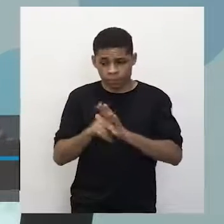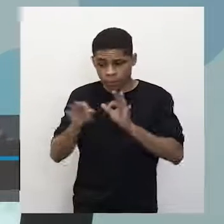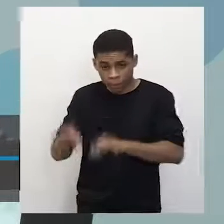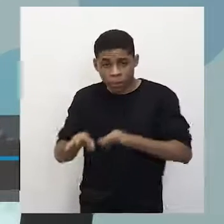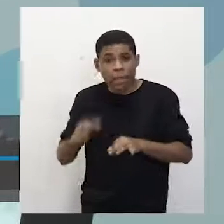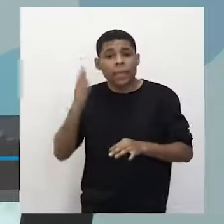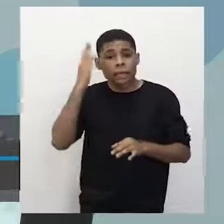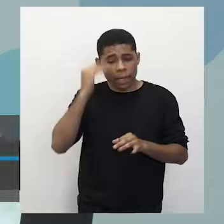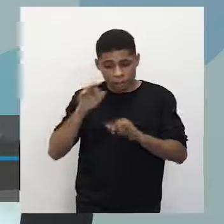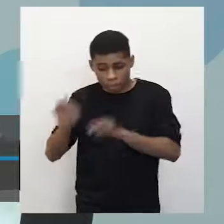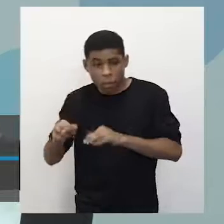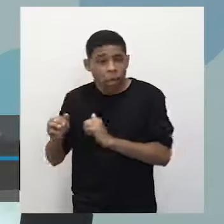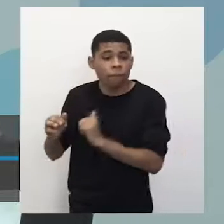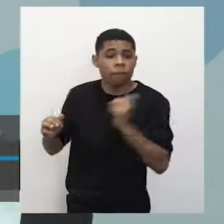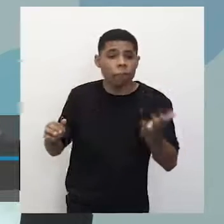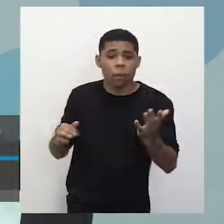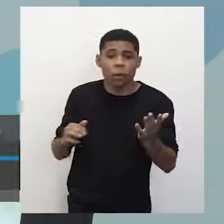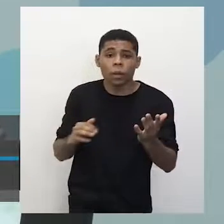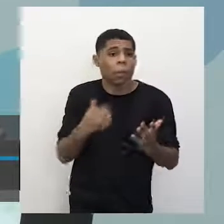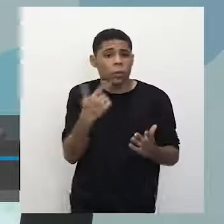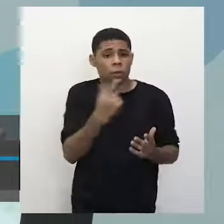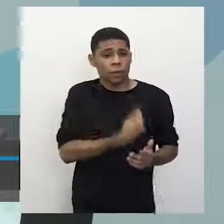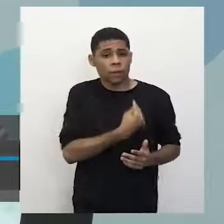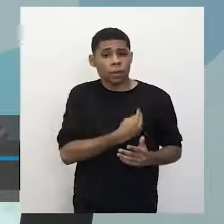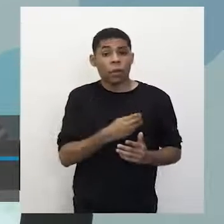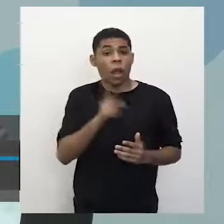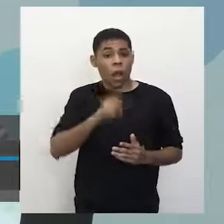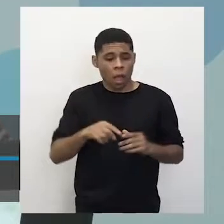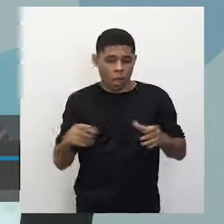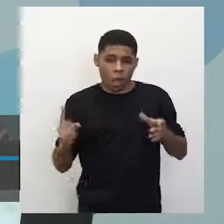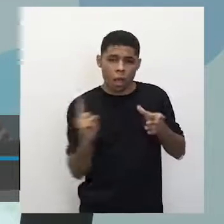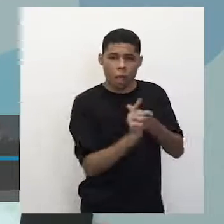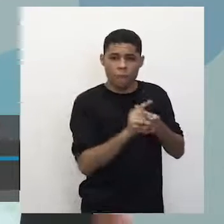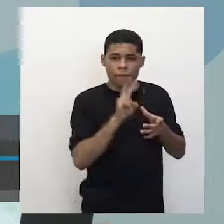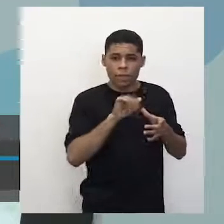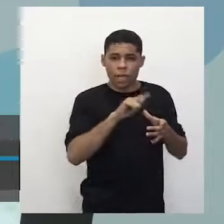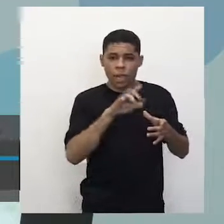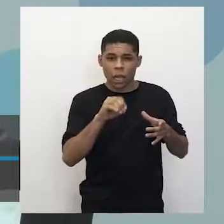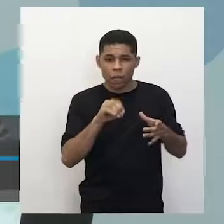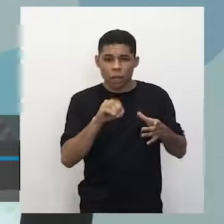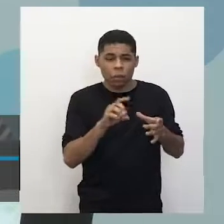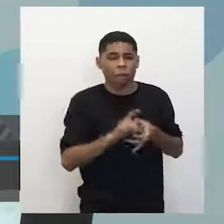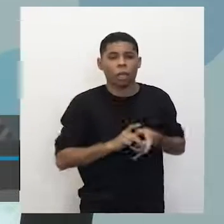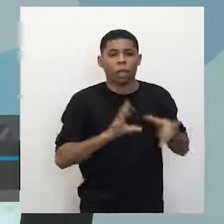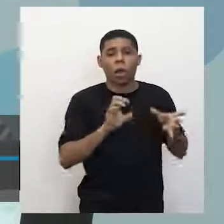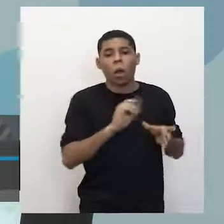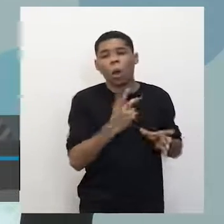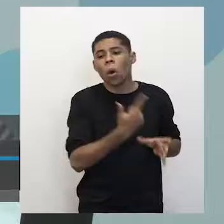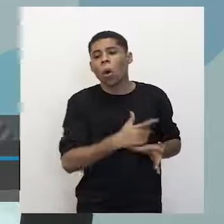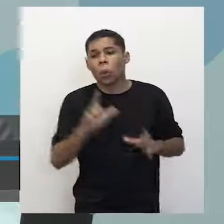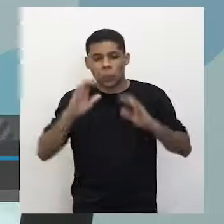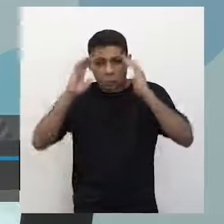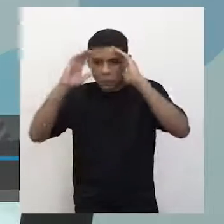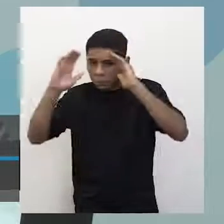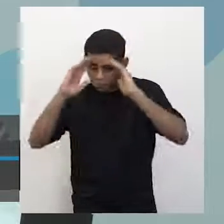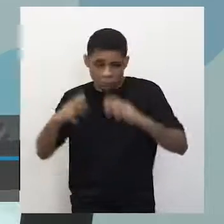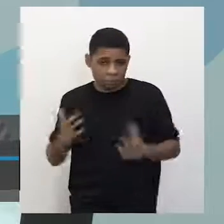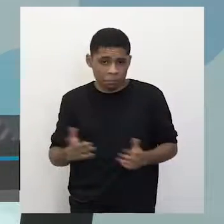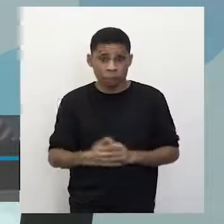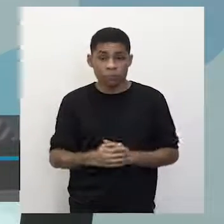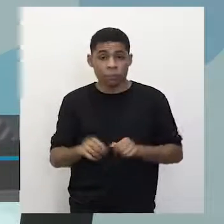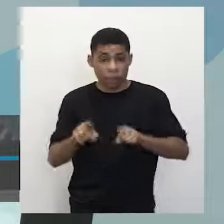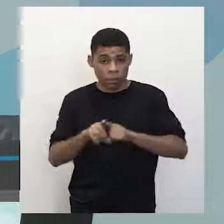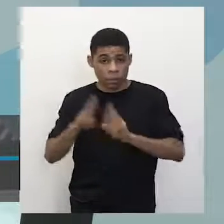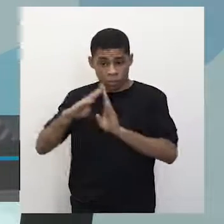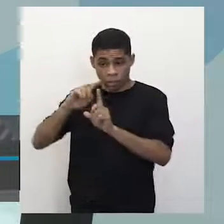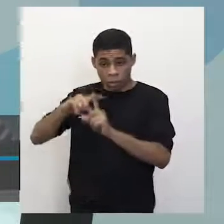existe sobrevivência, né? Ou vai virar um vilão, ou vai ter que se submeter à vassalagem para um outro senhor feudal aí. E a Igreja